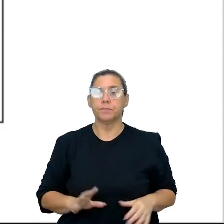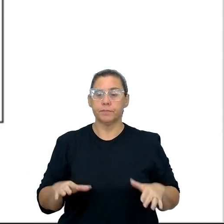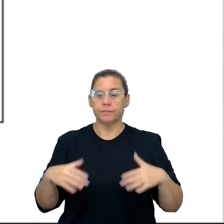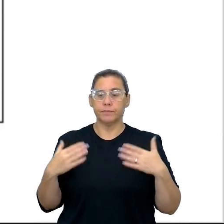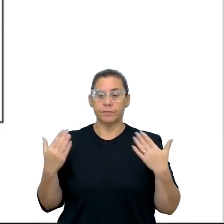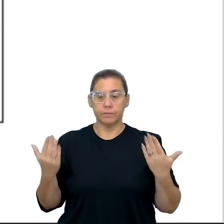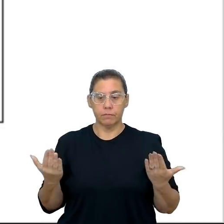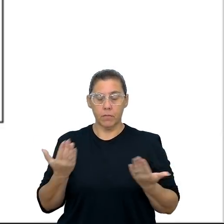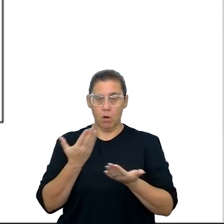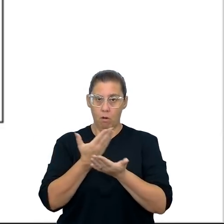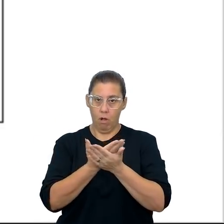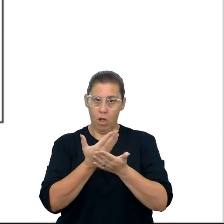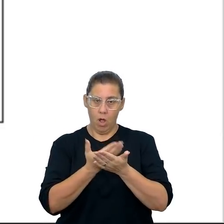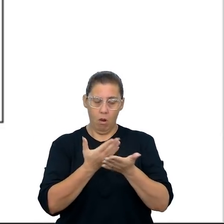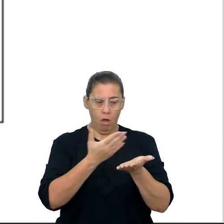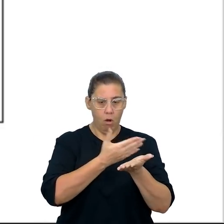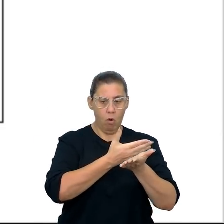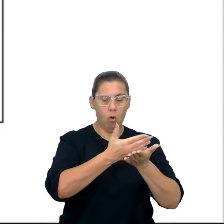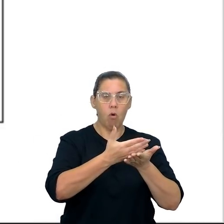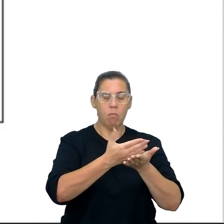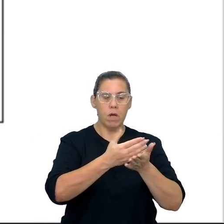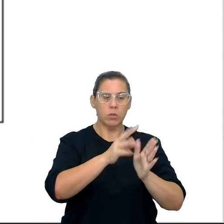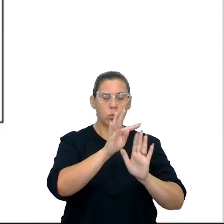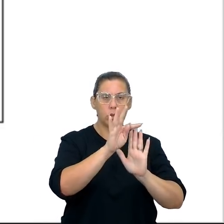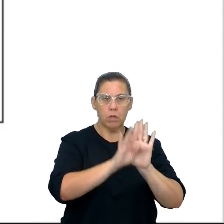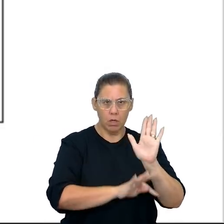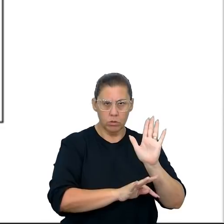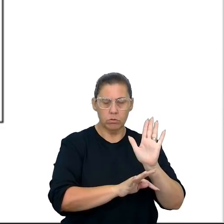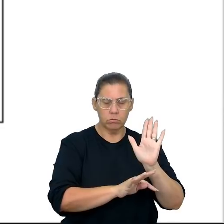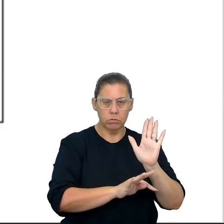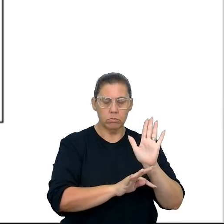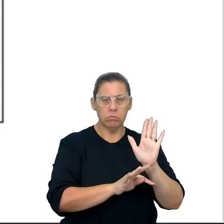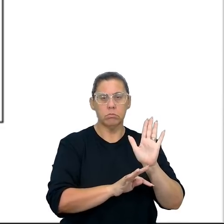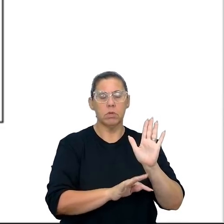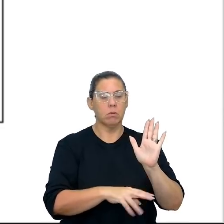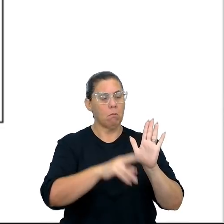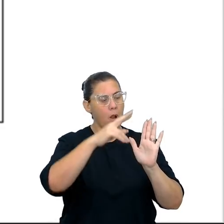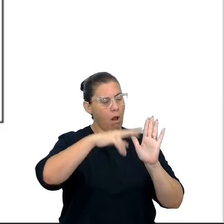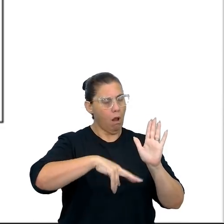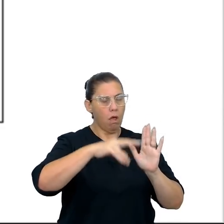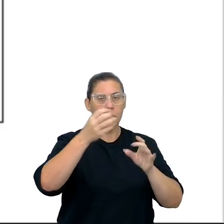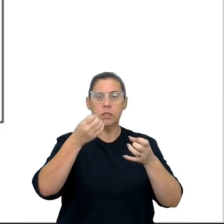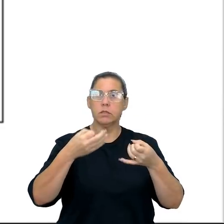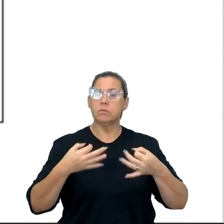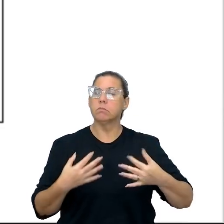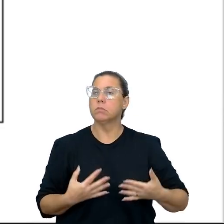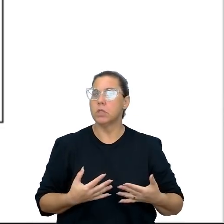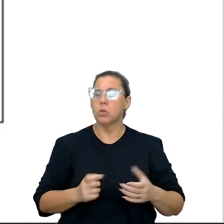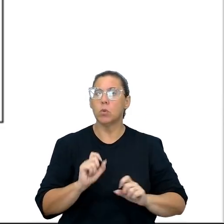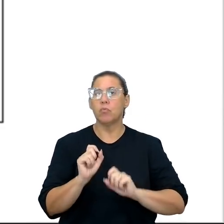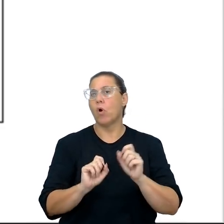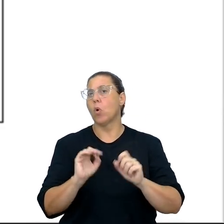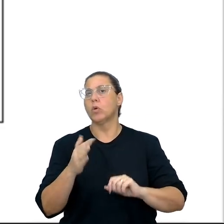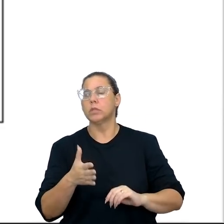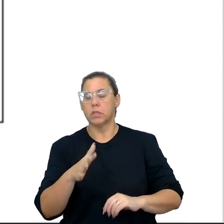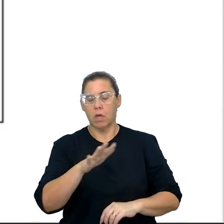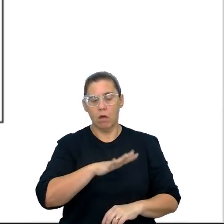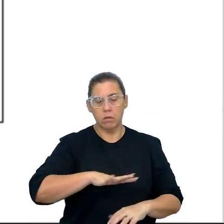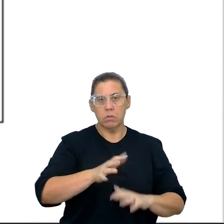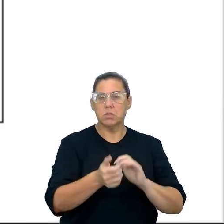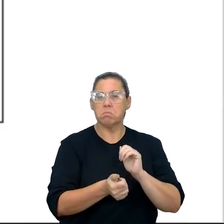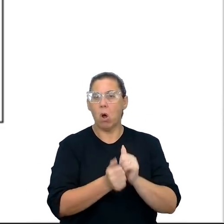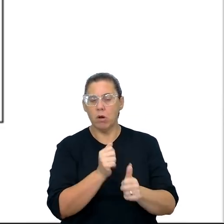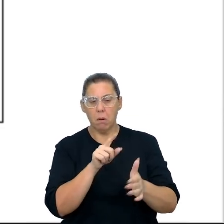Então, essa aula, ela inicia com um breve texto, né, então, nesse momento, fale para as crianças sobre as modalidades de esporte,